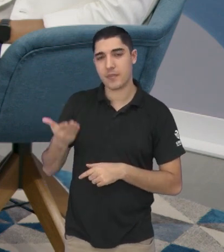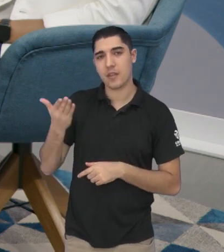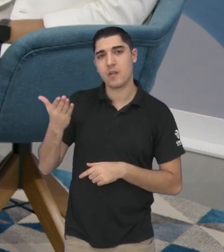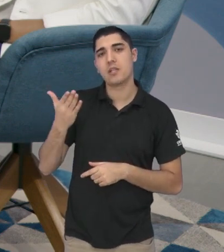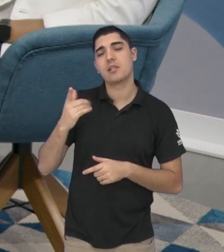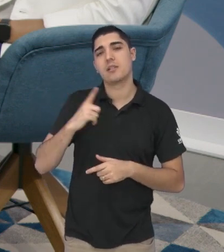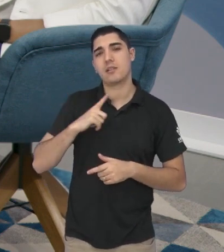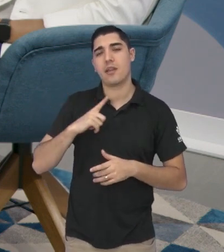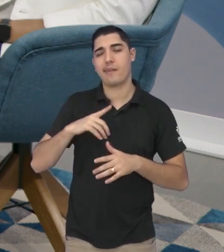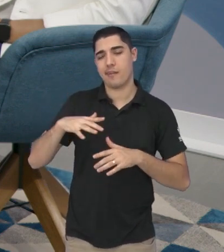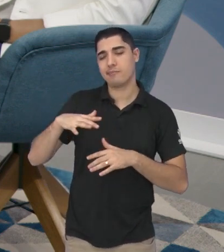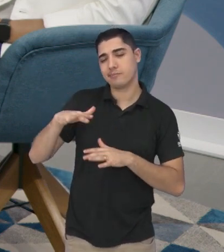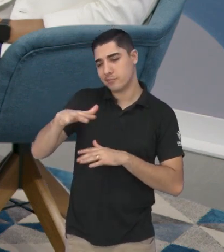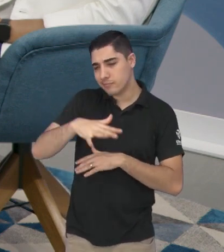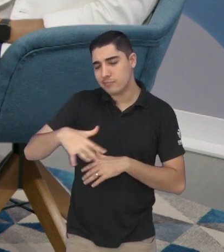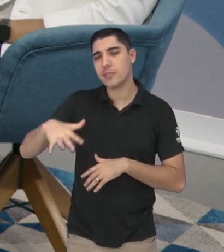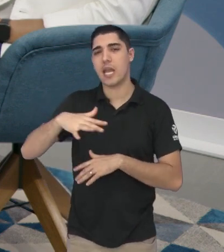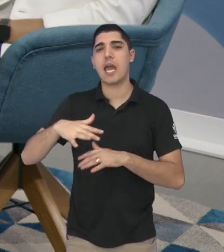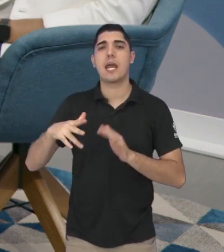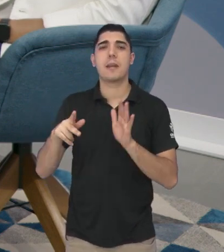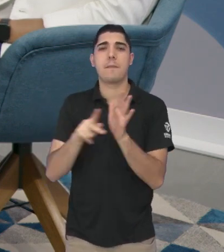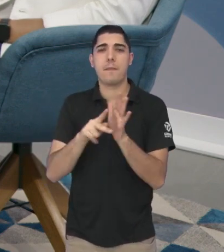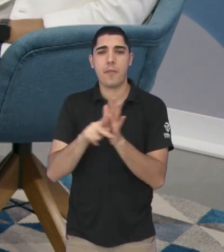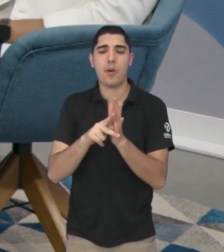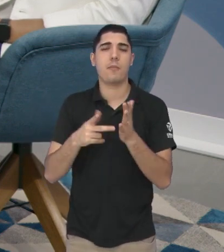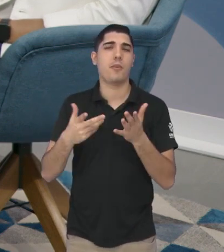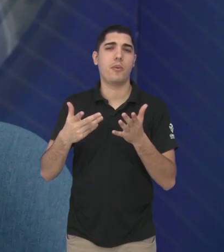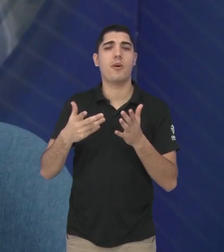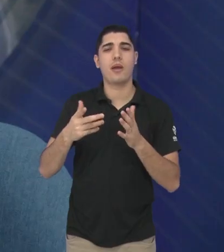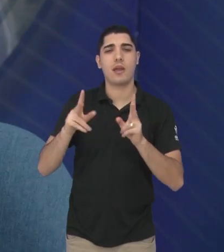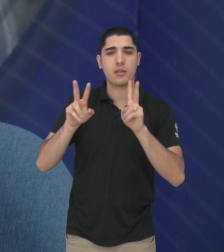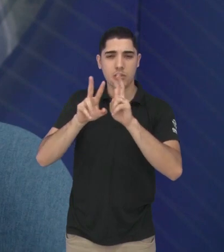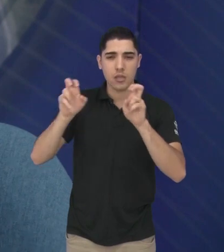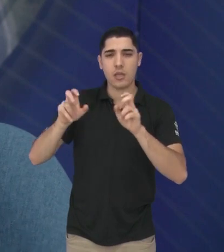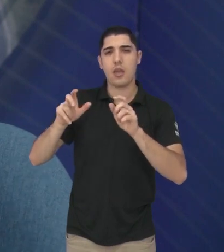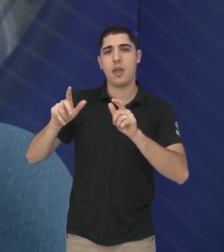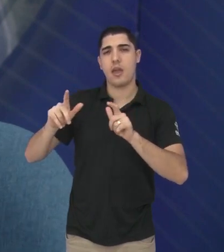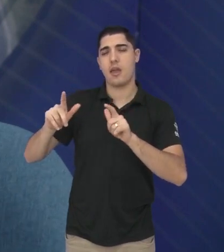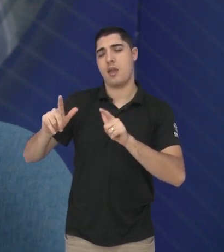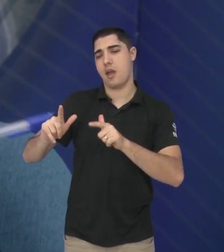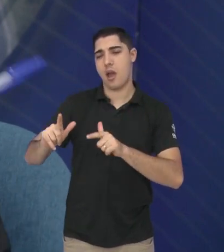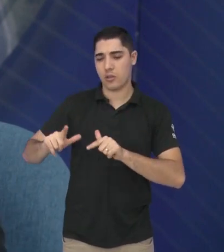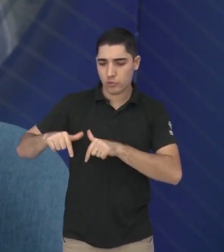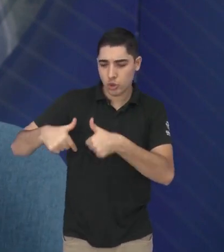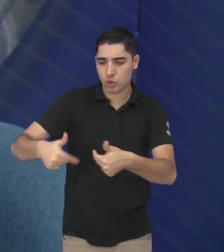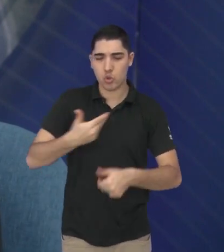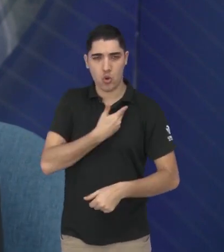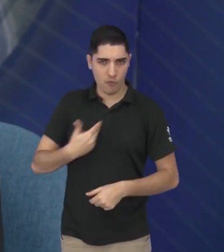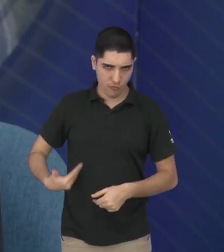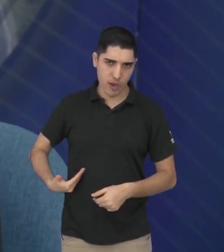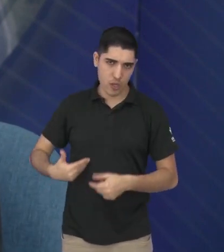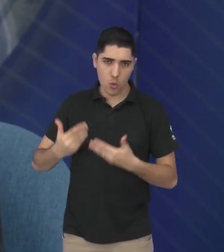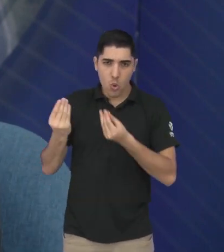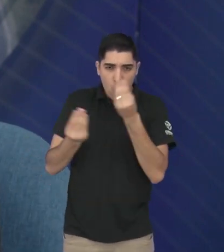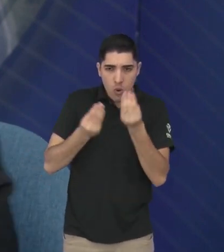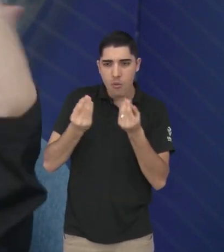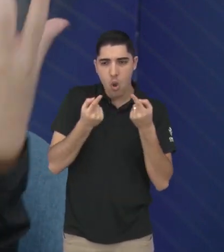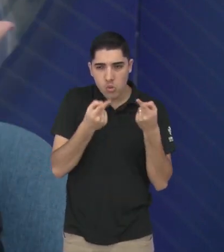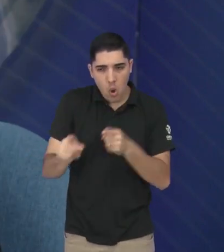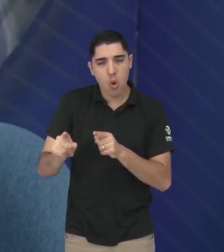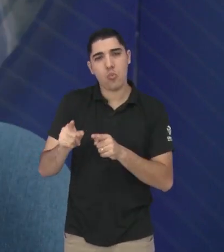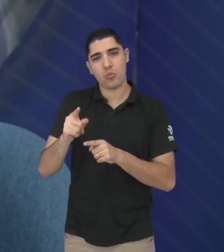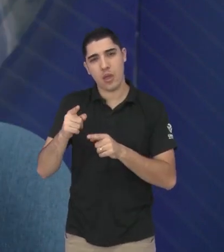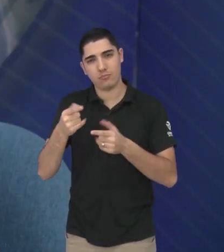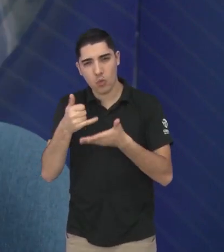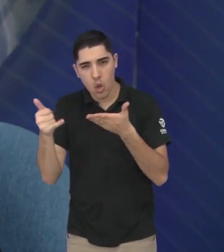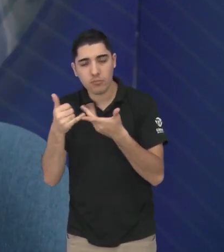atuante no Comad, um tema que gera bastante discussão, né, em relação às políticas de enfrentamento também, que muitos